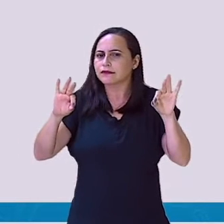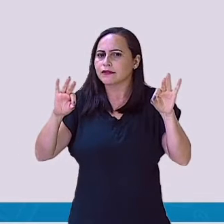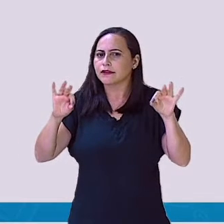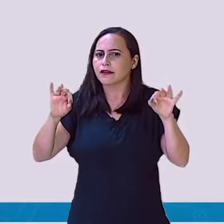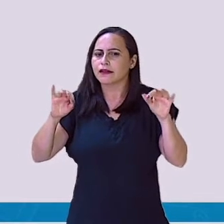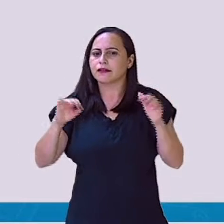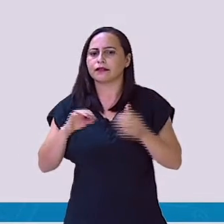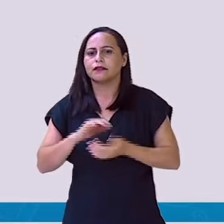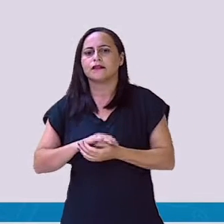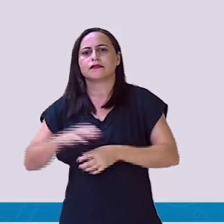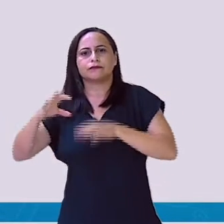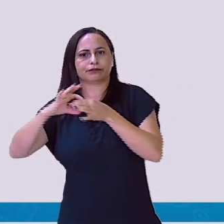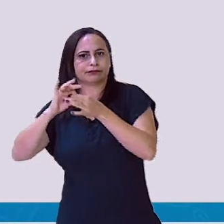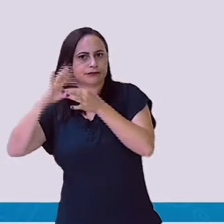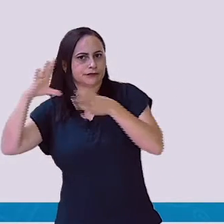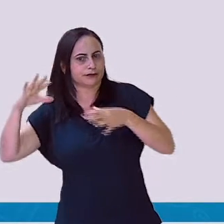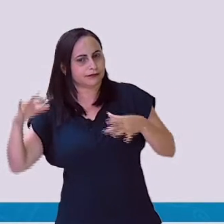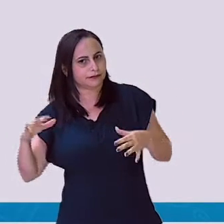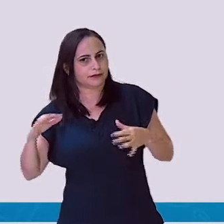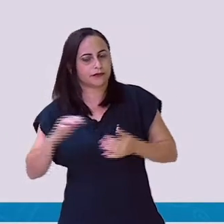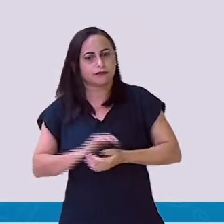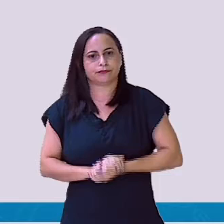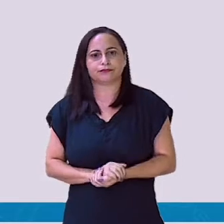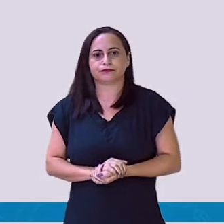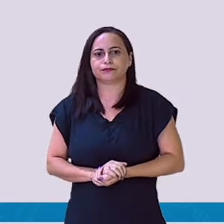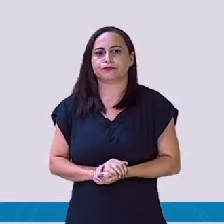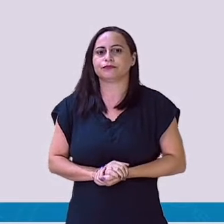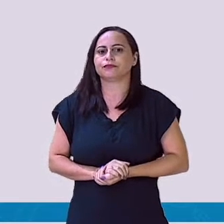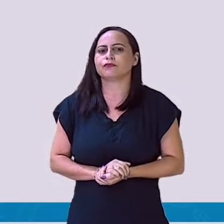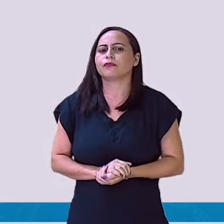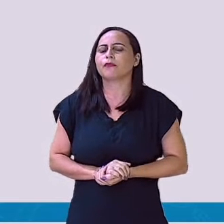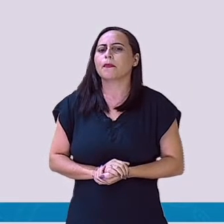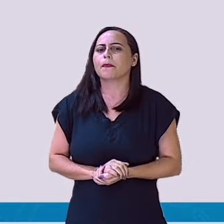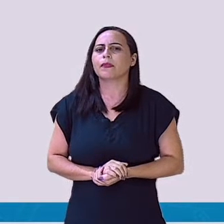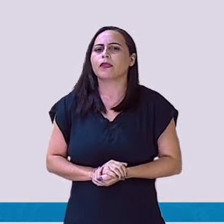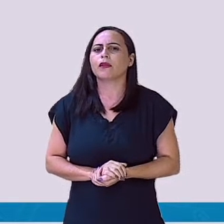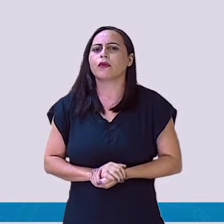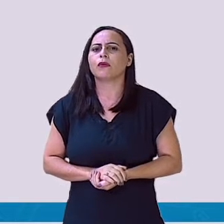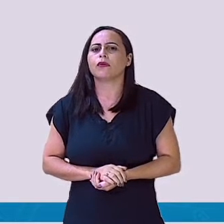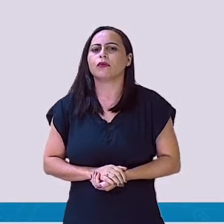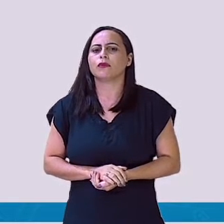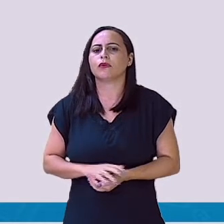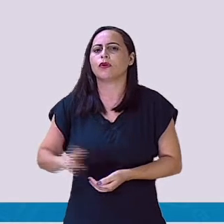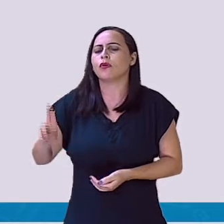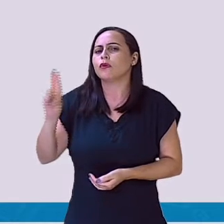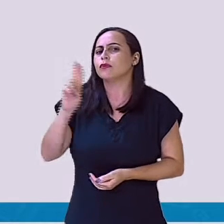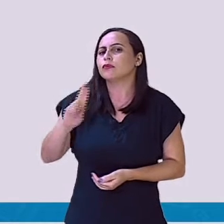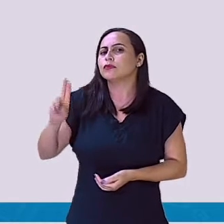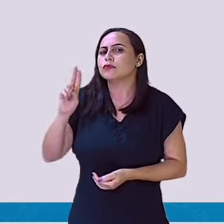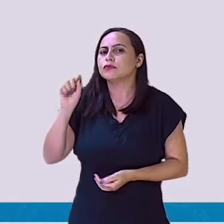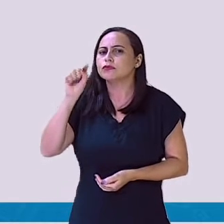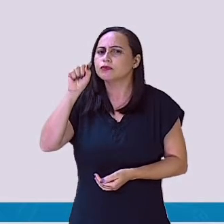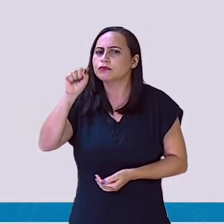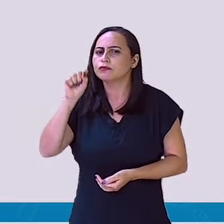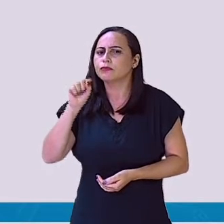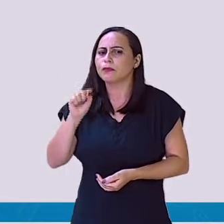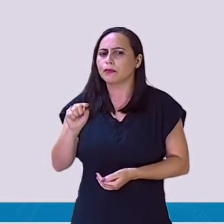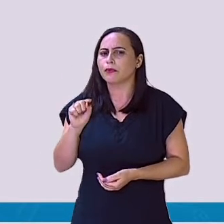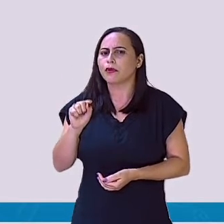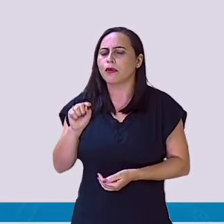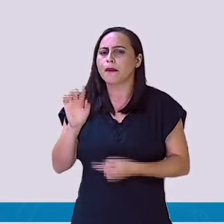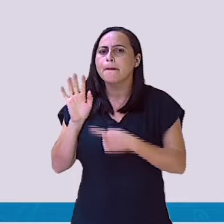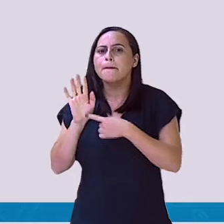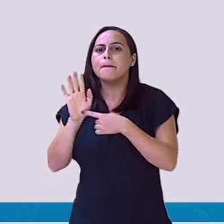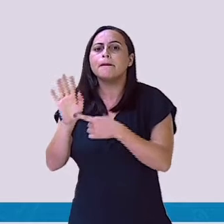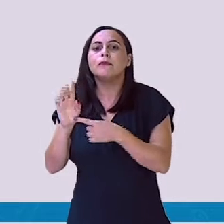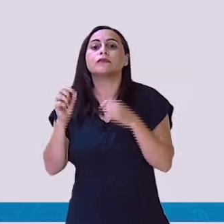2 esclarecimentos a respeito da liberdade. O uso dos 2 pontos introduz